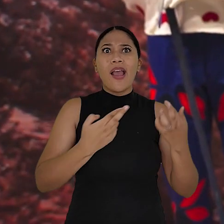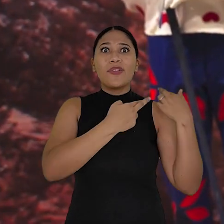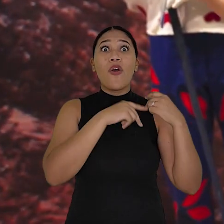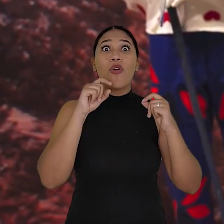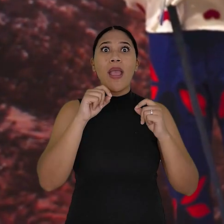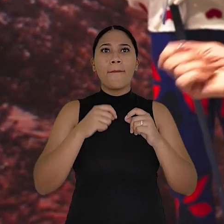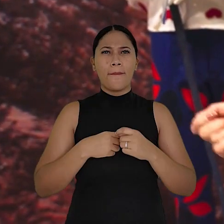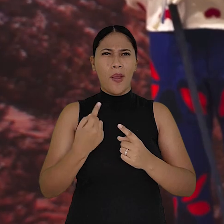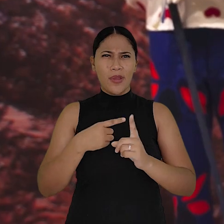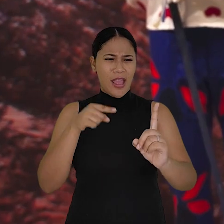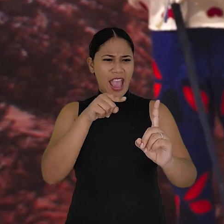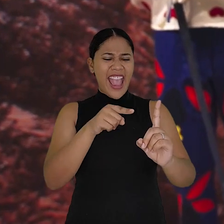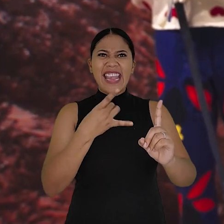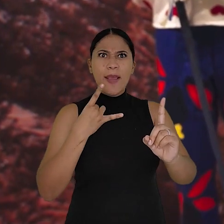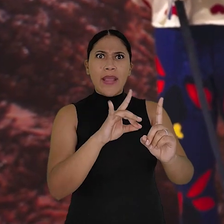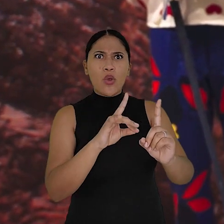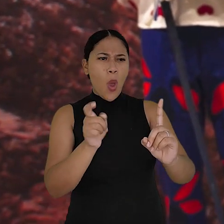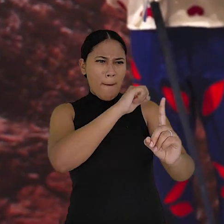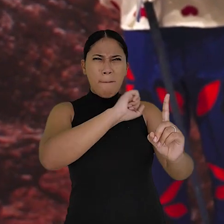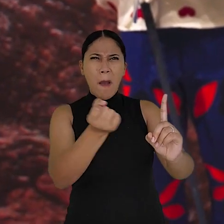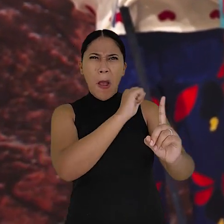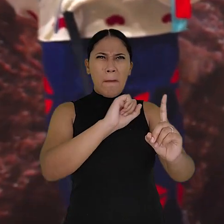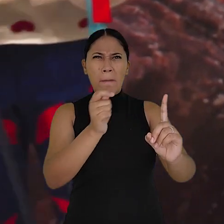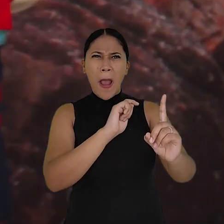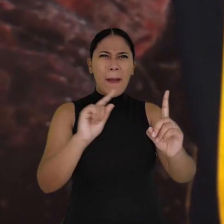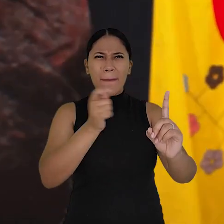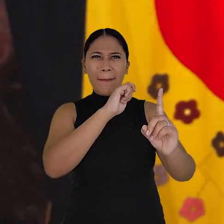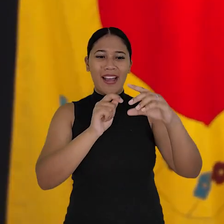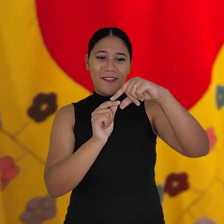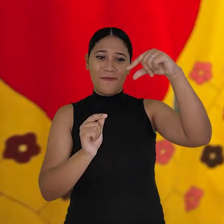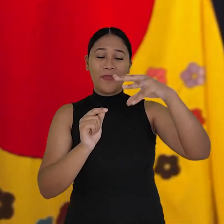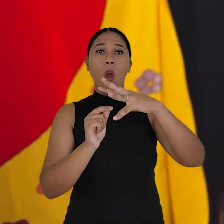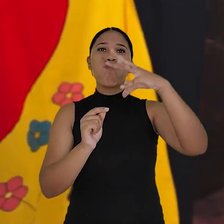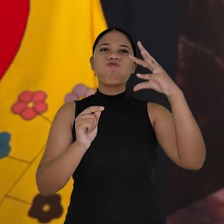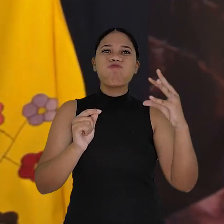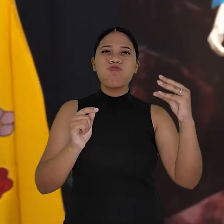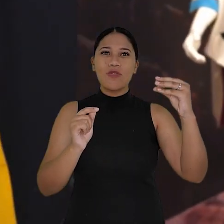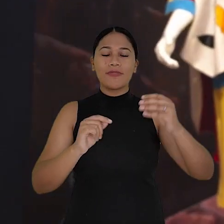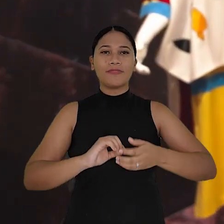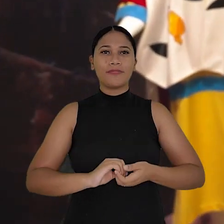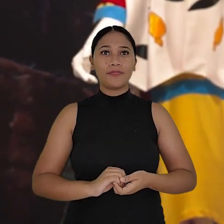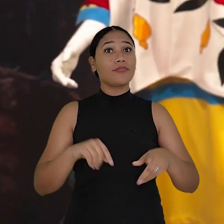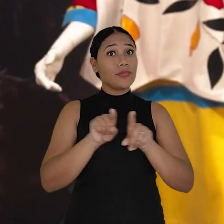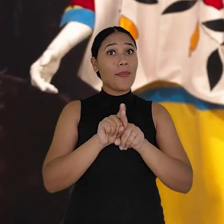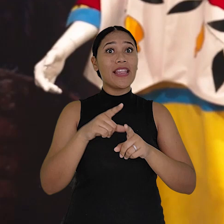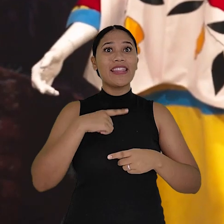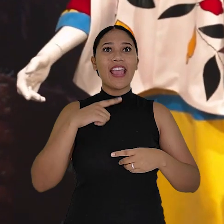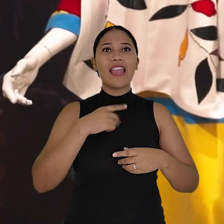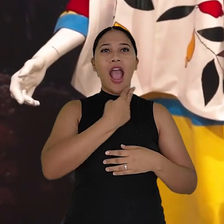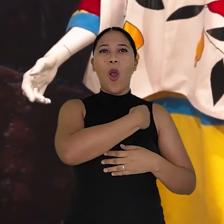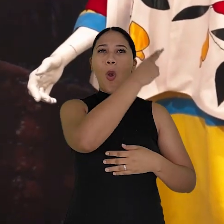aqui é para espantar os inimigos, tá? E aí aqui a gente tem a